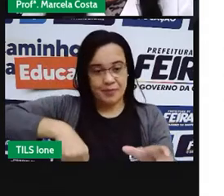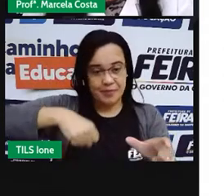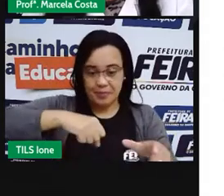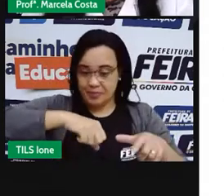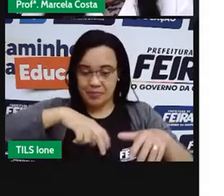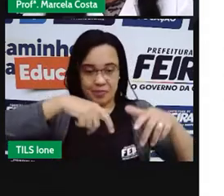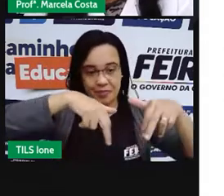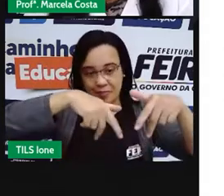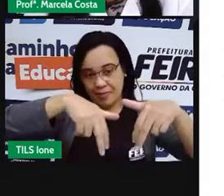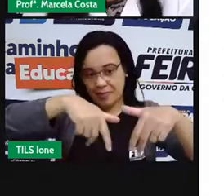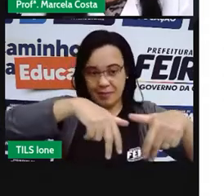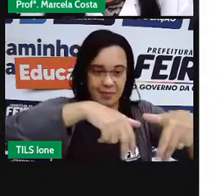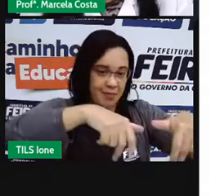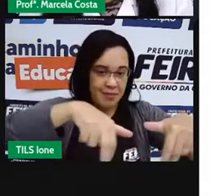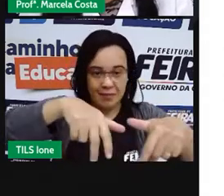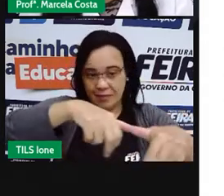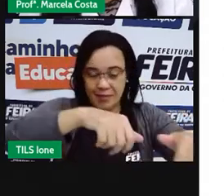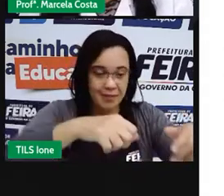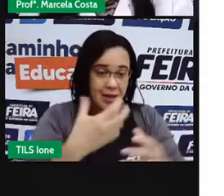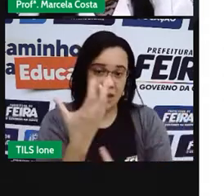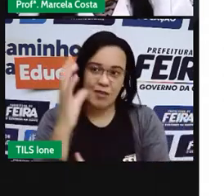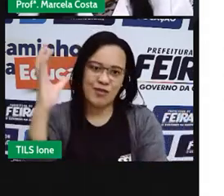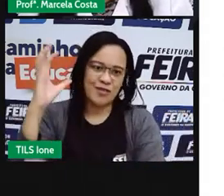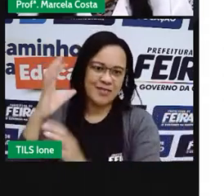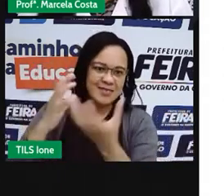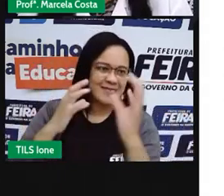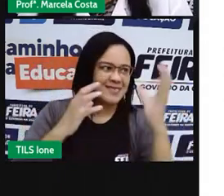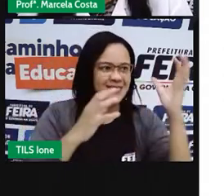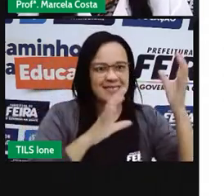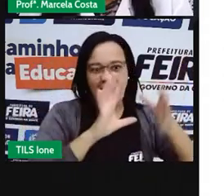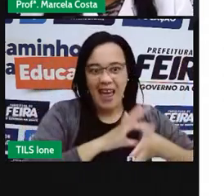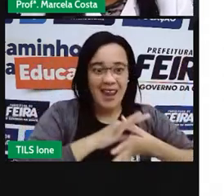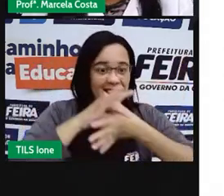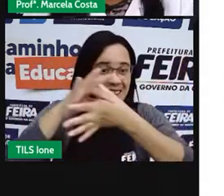que ela ia levar para sua vovozinha.